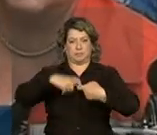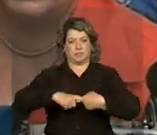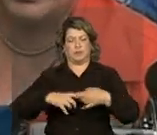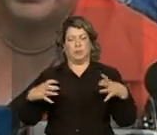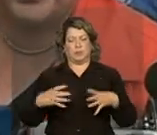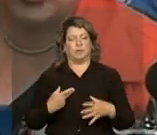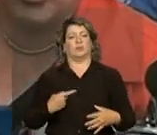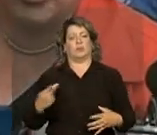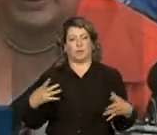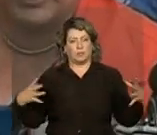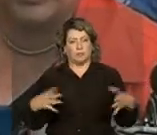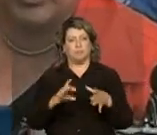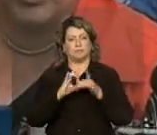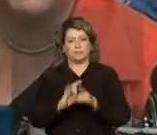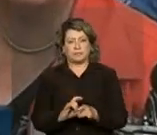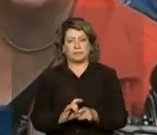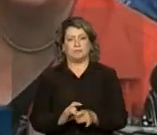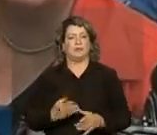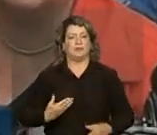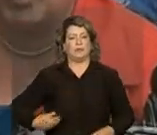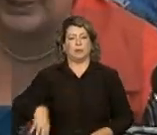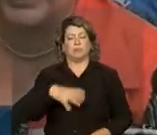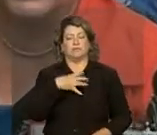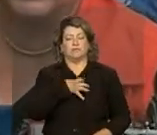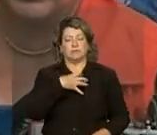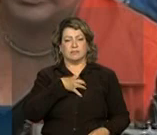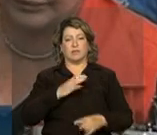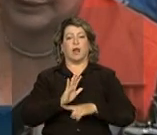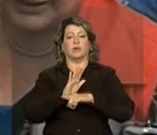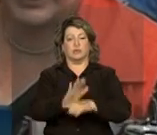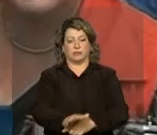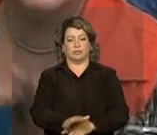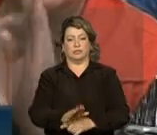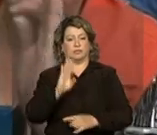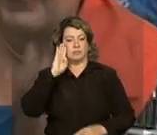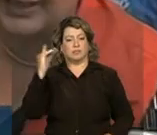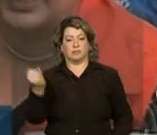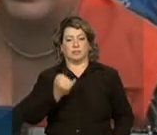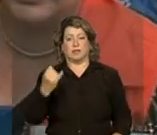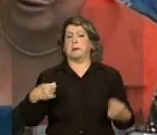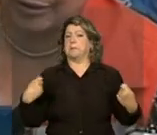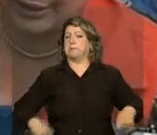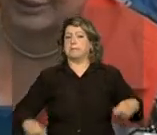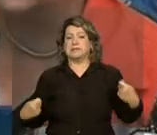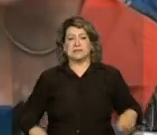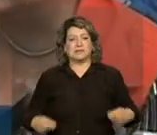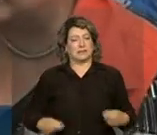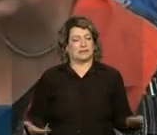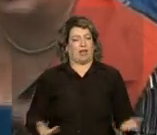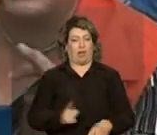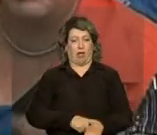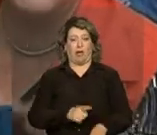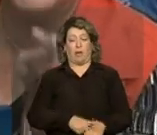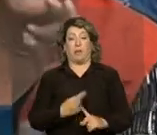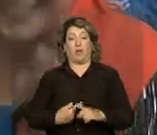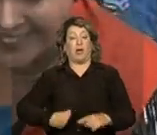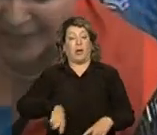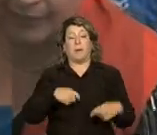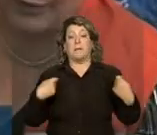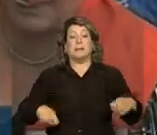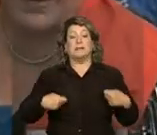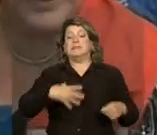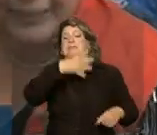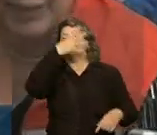nós e um espírito de cooperação que tem de imperar nessas horas. Nessas horas nós temos de